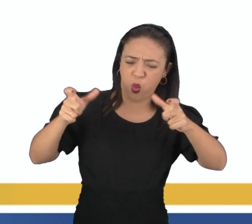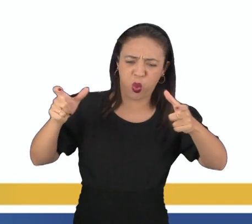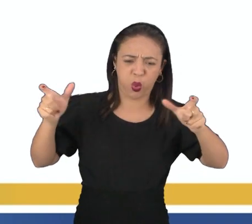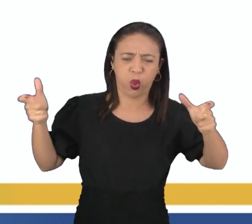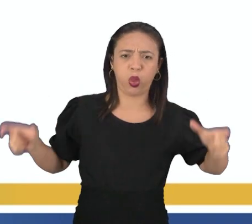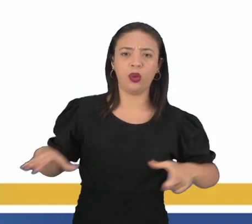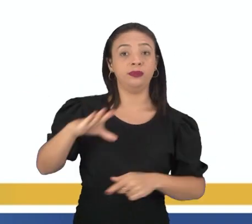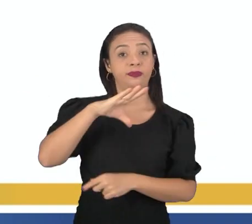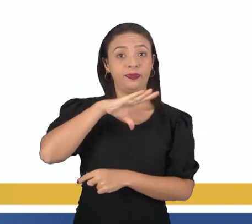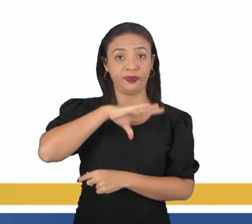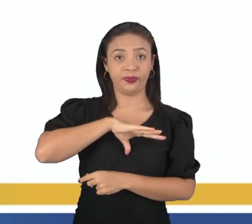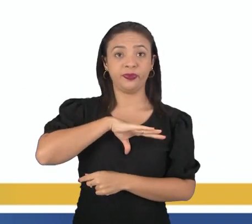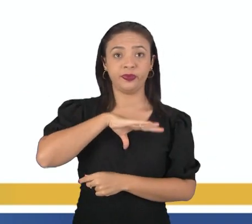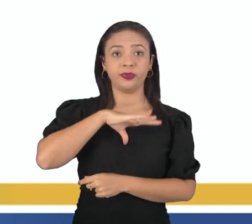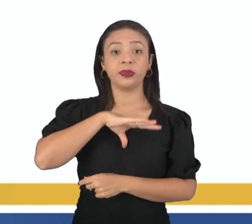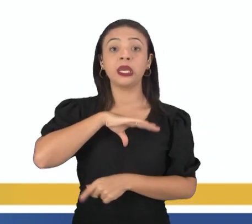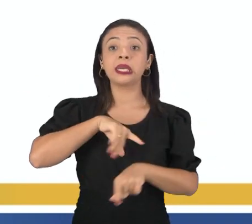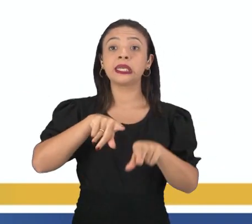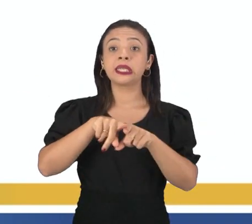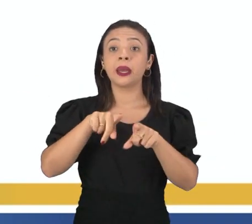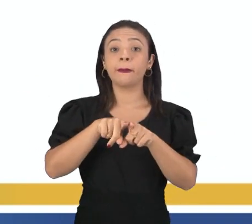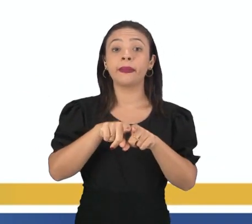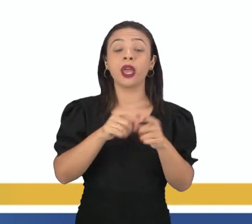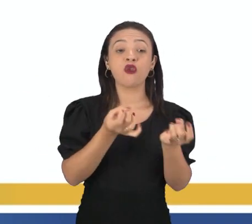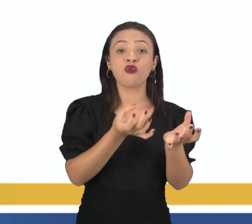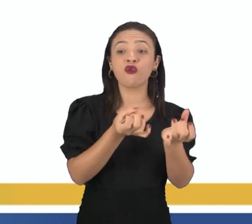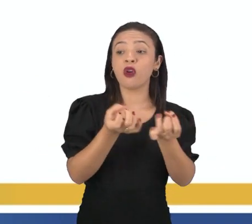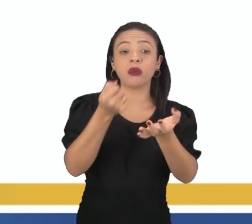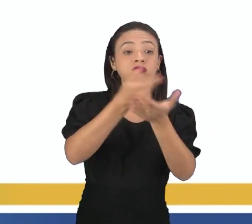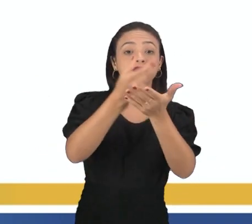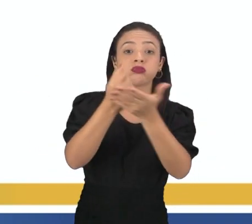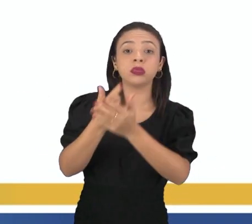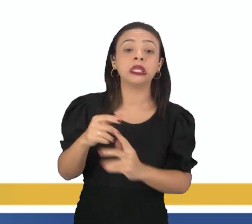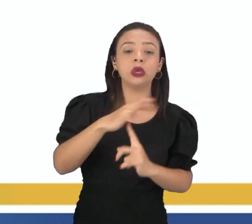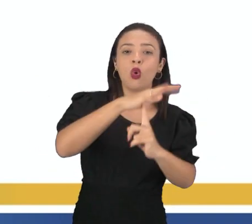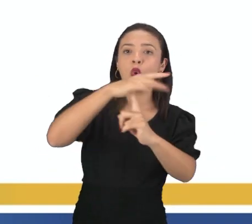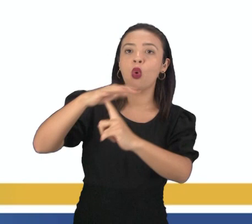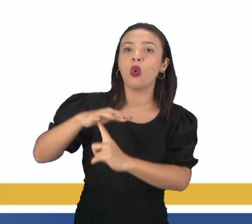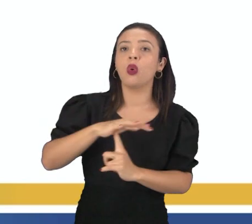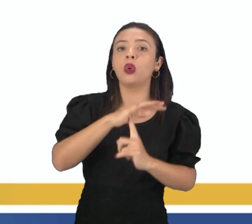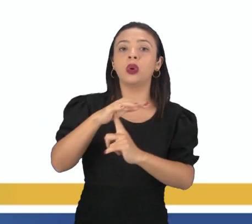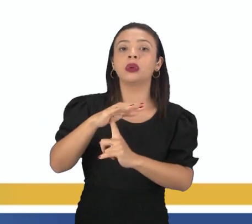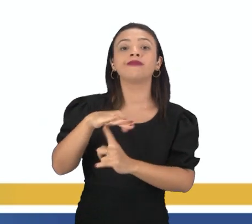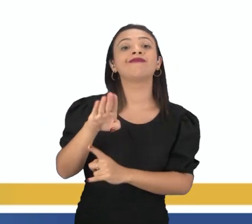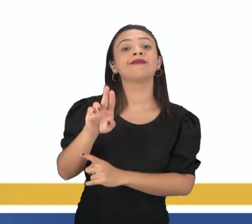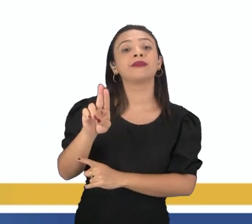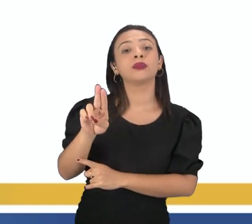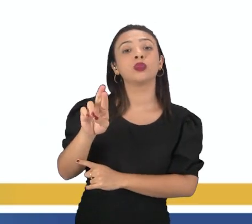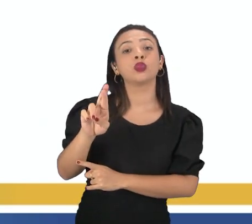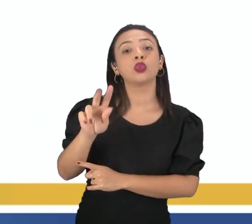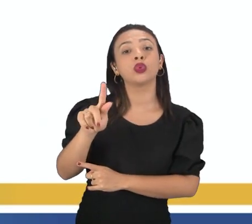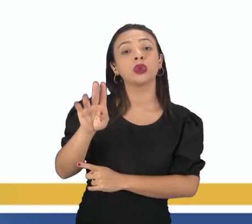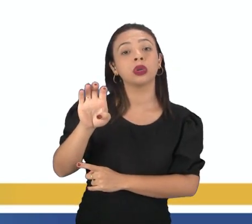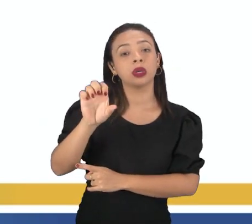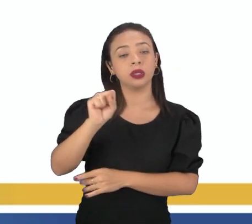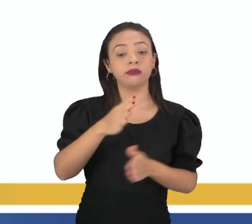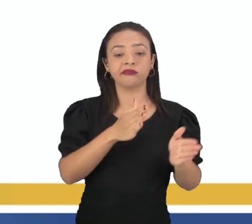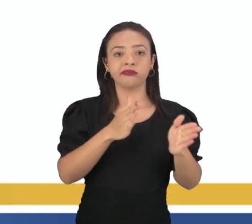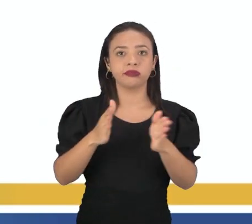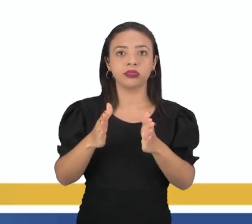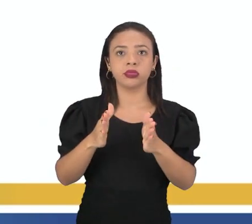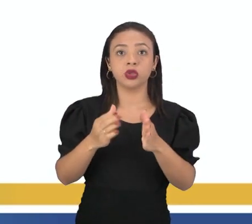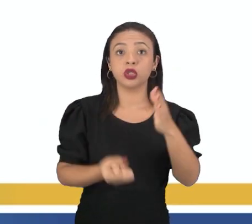os burgos, e a intensificação do comércio e das feiras livres pela classe burguesa. Esse período ficou conhecido